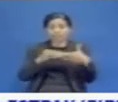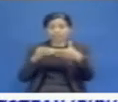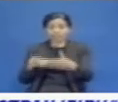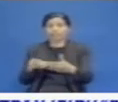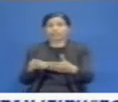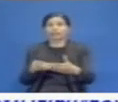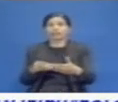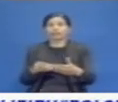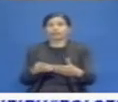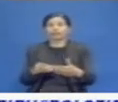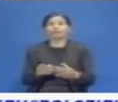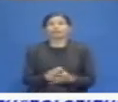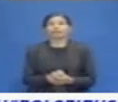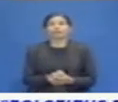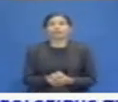FUN, 2019 Nia.